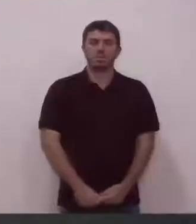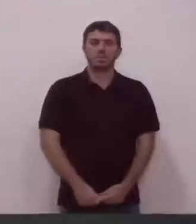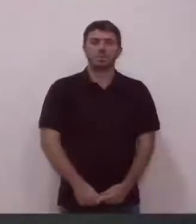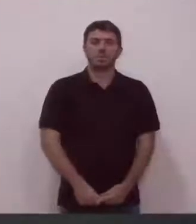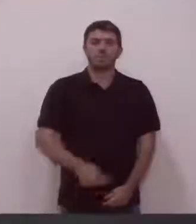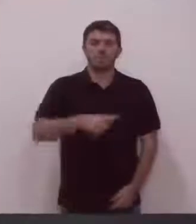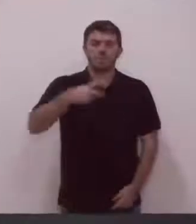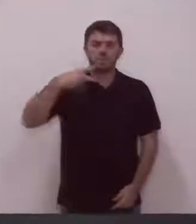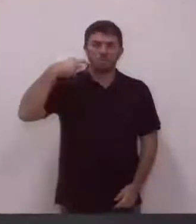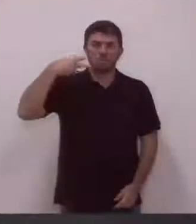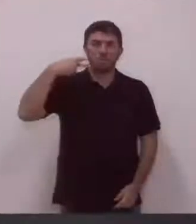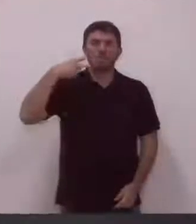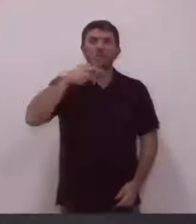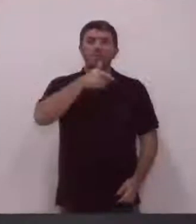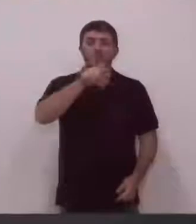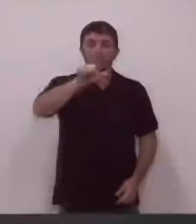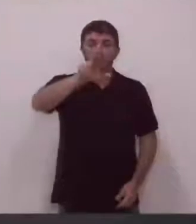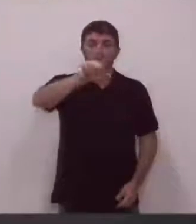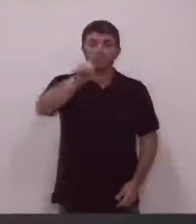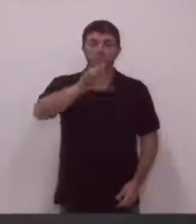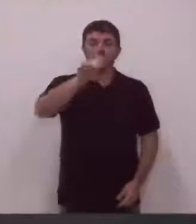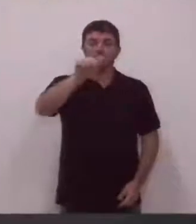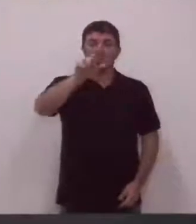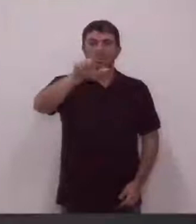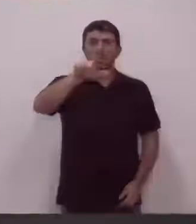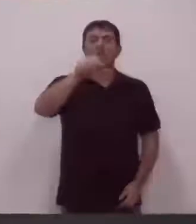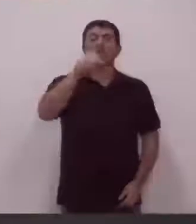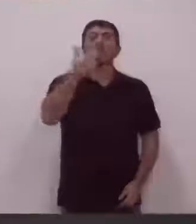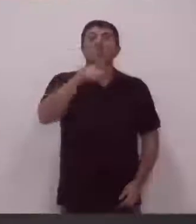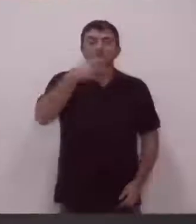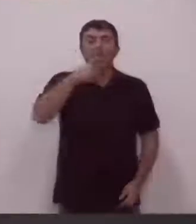Estou retificando, aprovo.